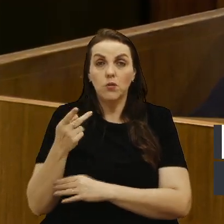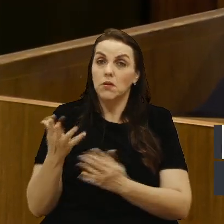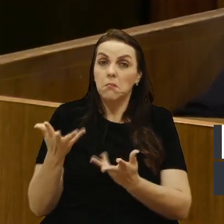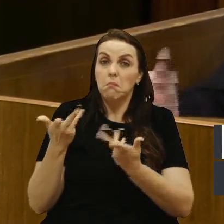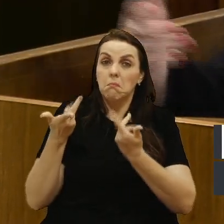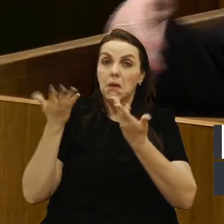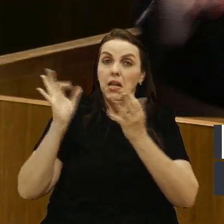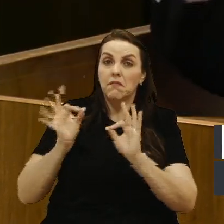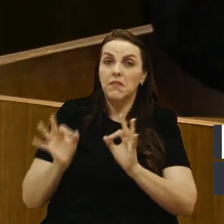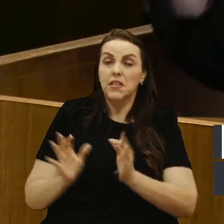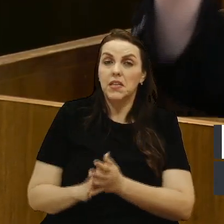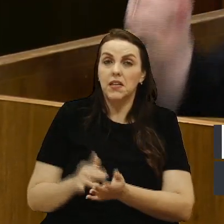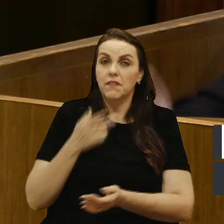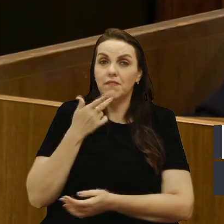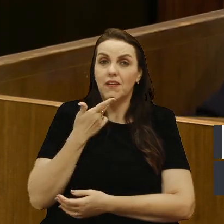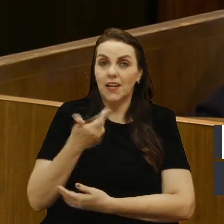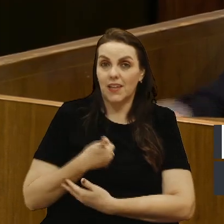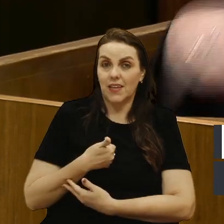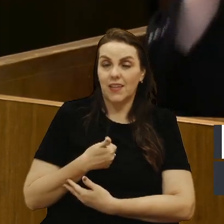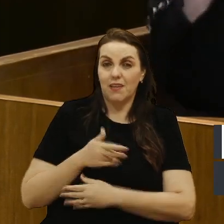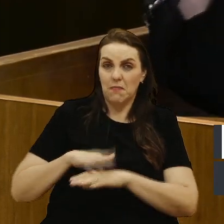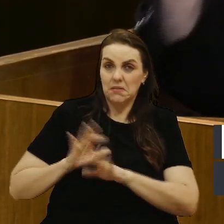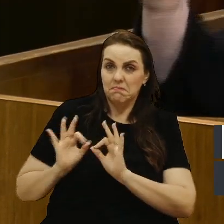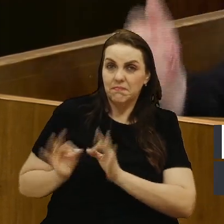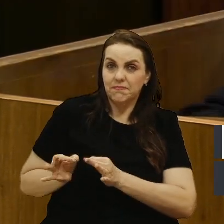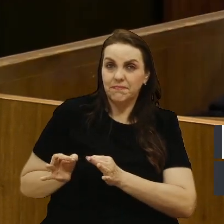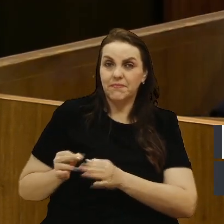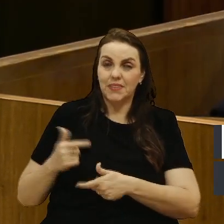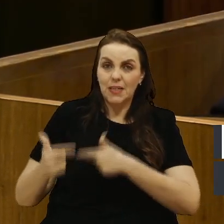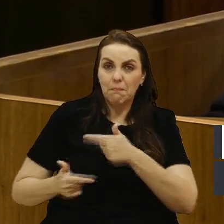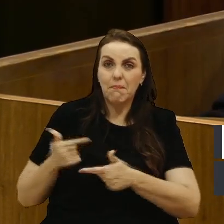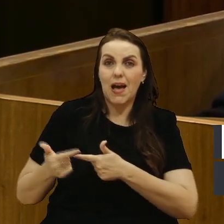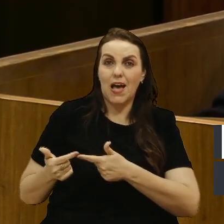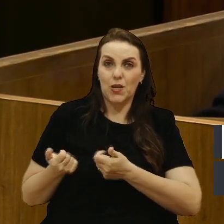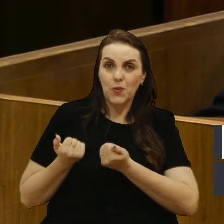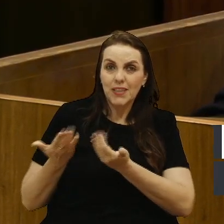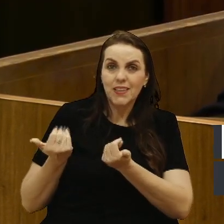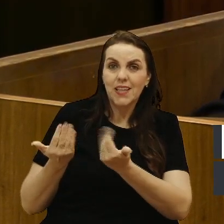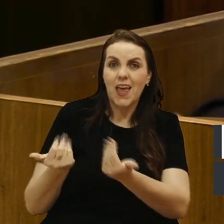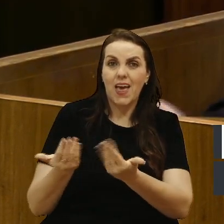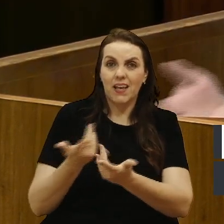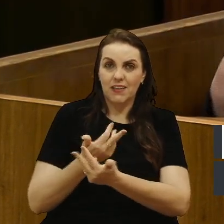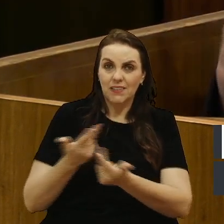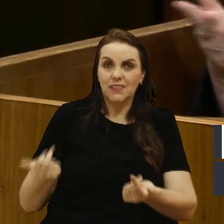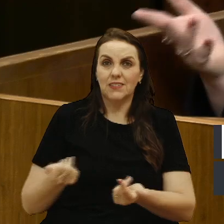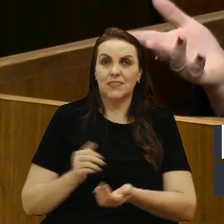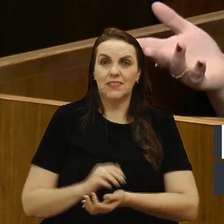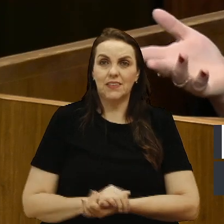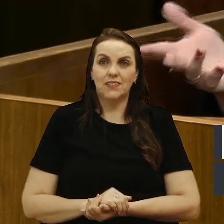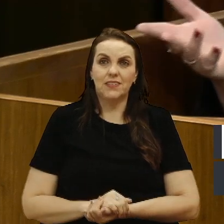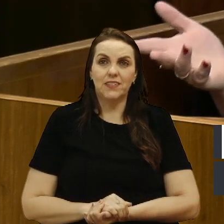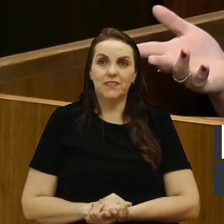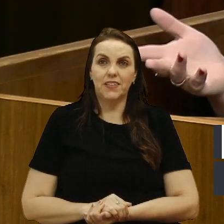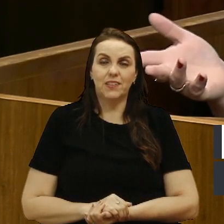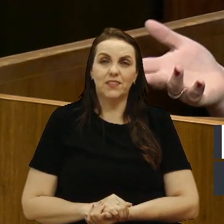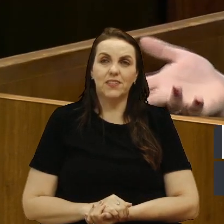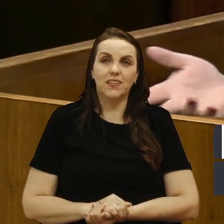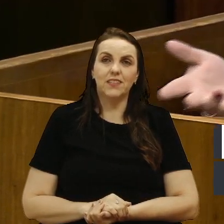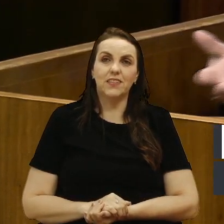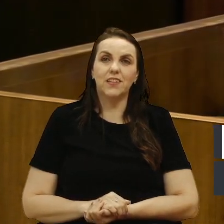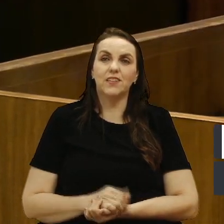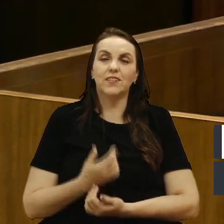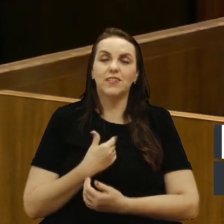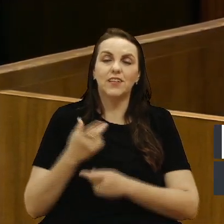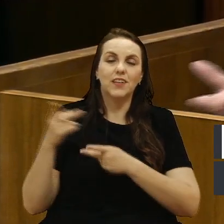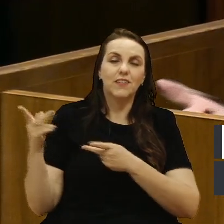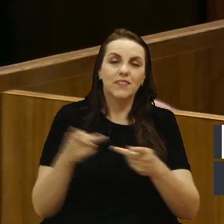maravilha, a gente vai ter mais efetividade, a gente vai ter mais entregas, né? Mas daí a gente vai visitar os agricultores e